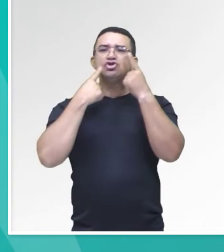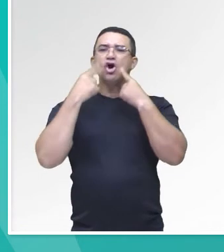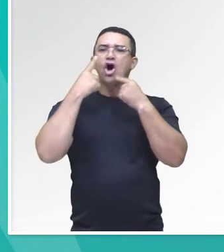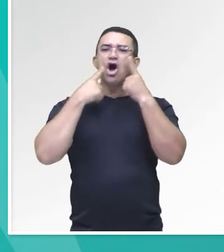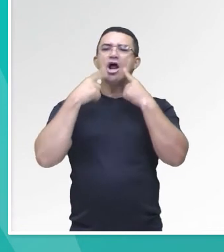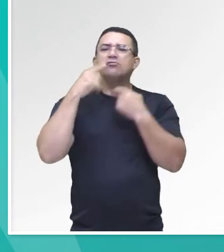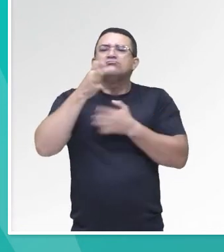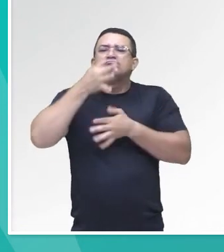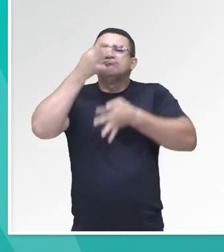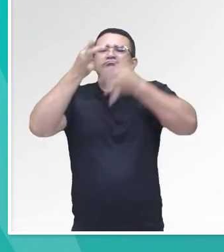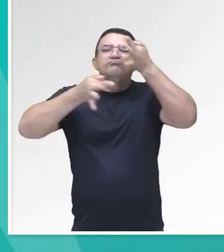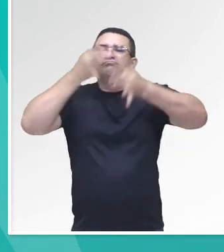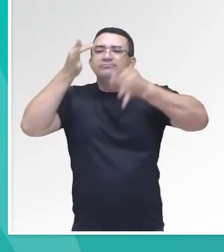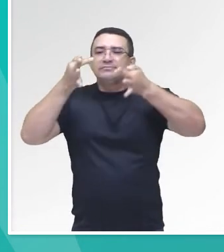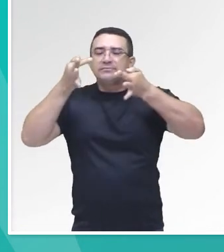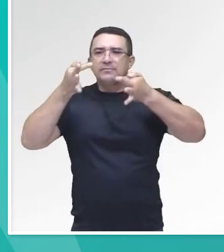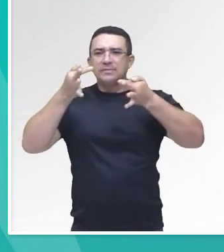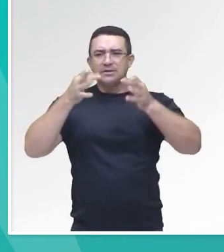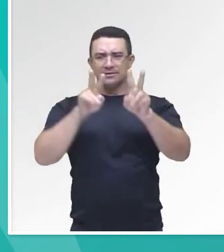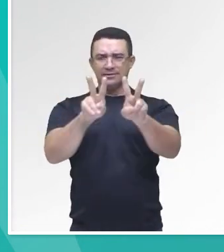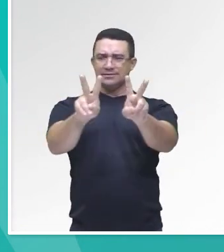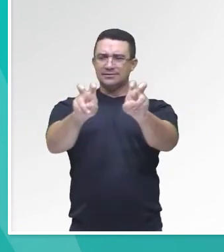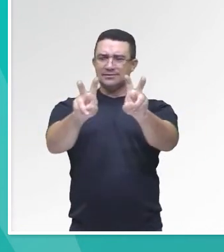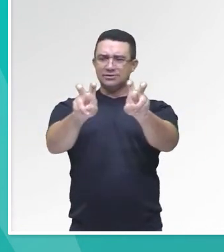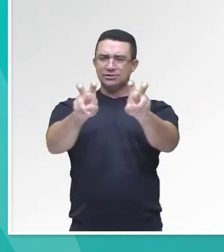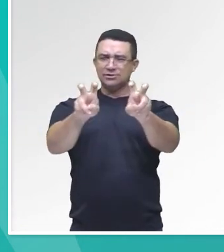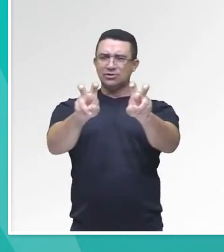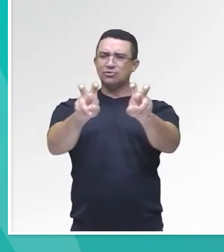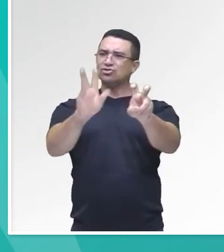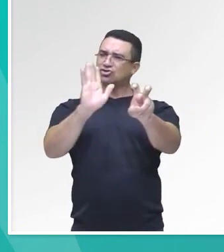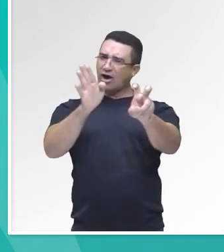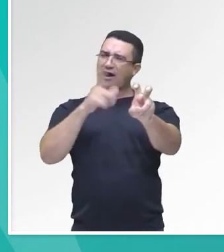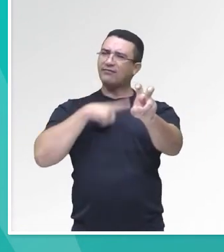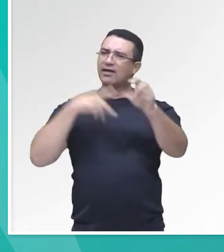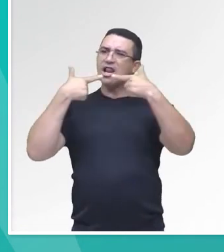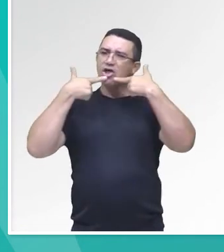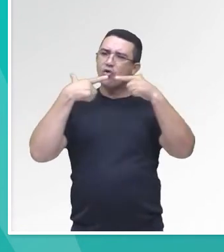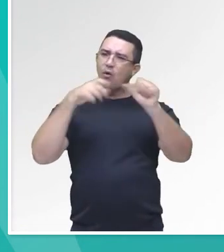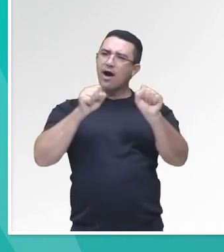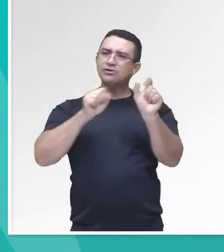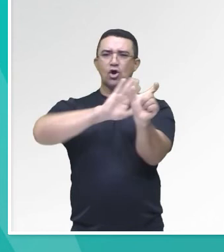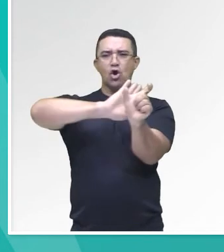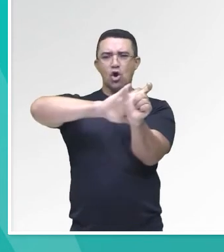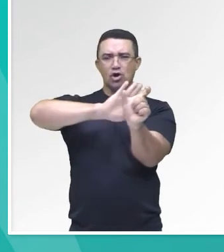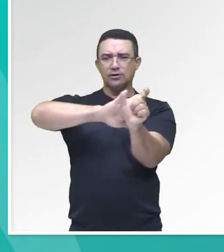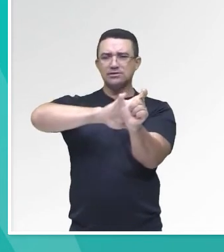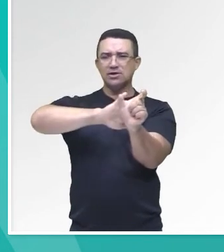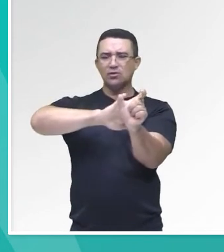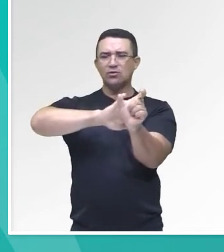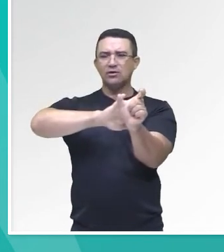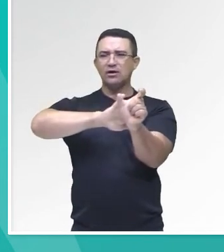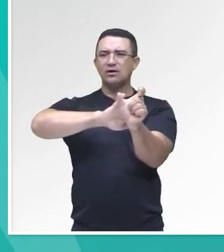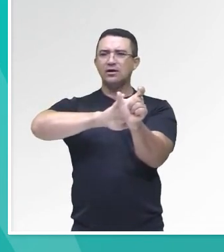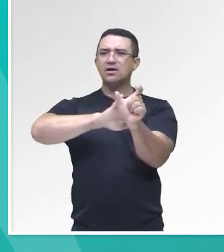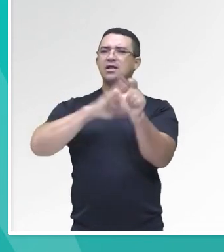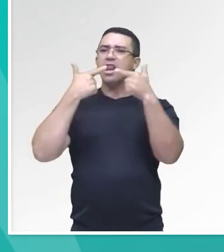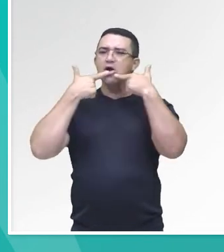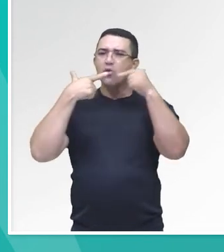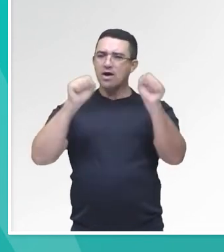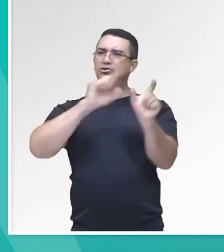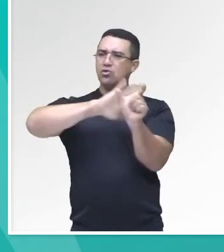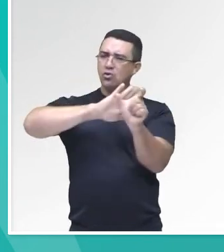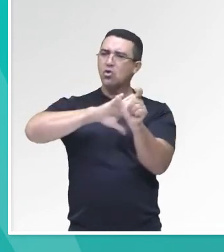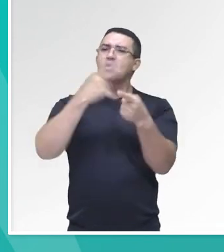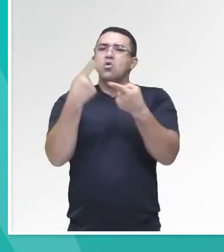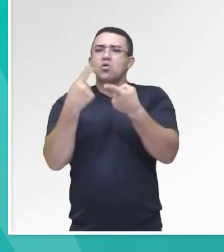rosas. Então, no título, nós temos a figura de linguagem chamada conotação, a linguagem conotativa. Por